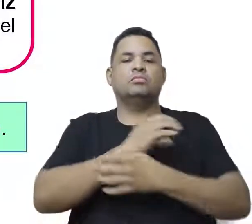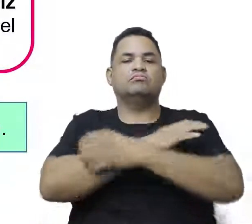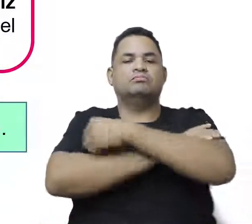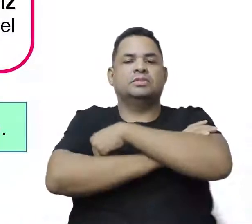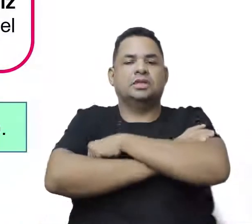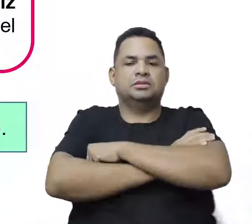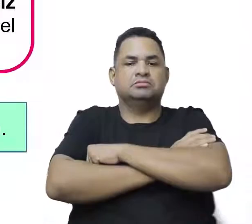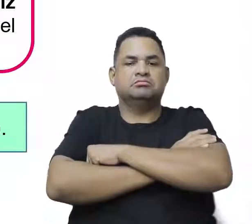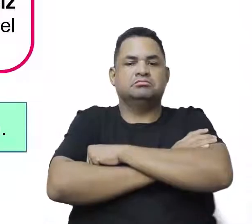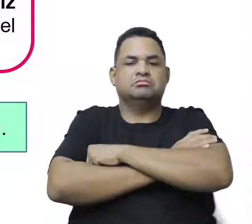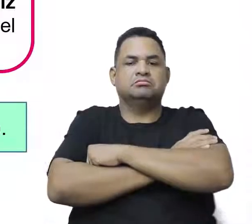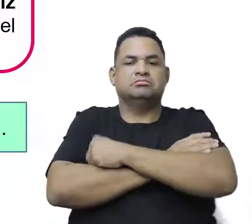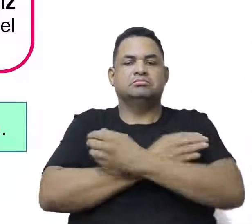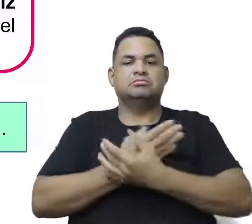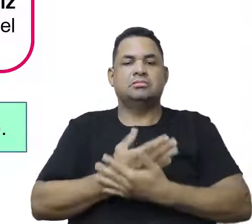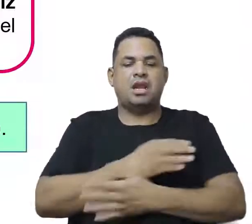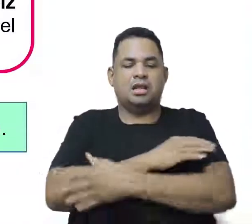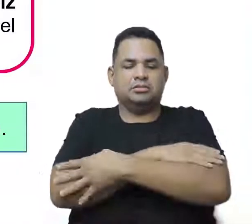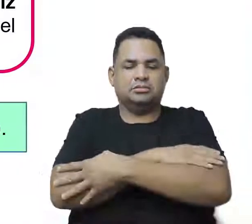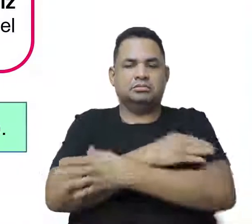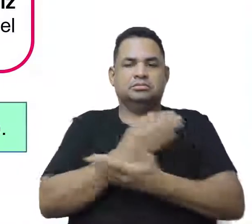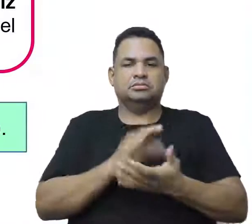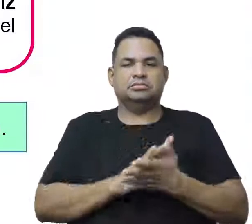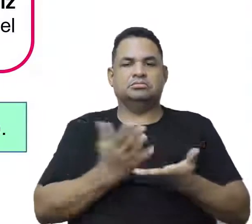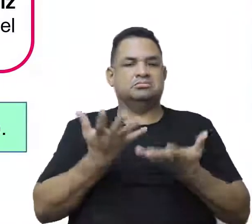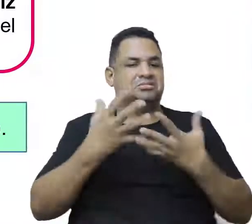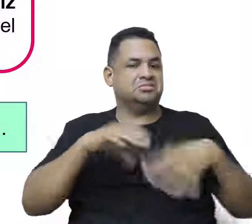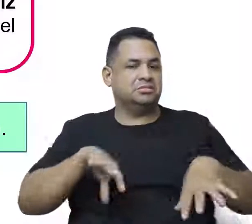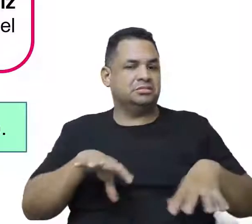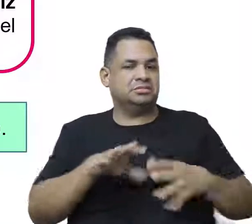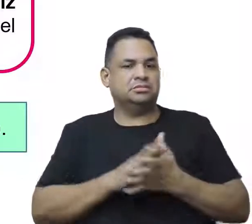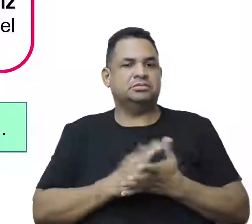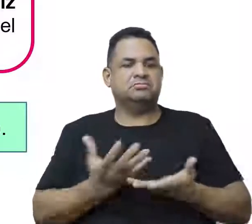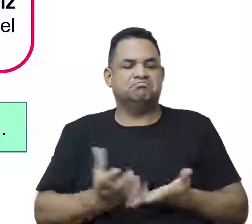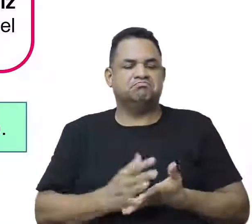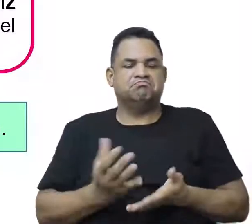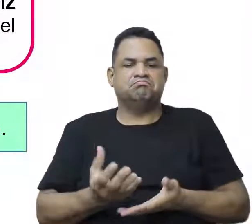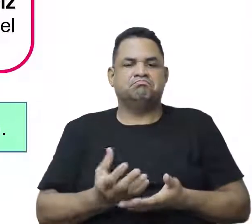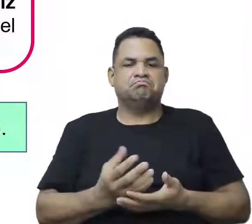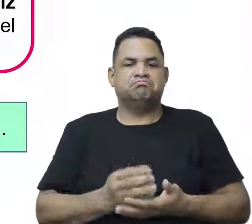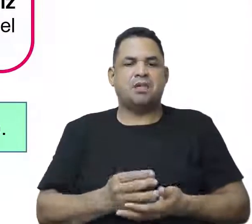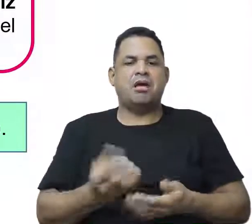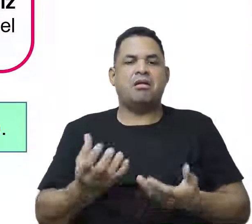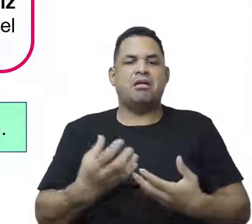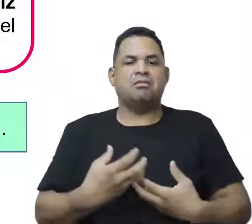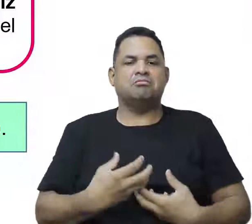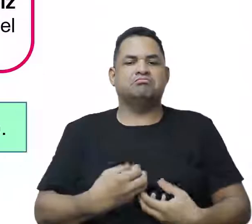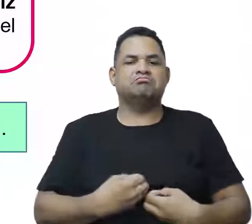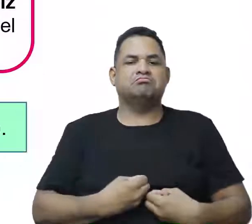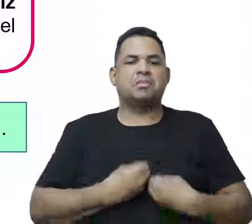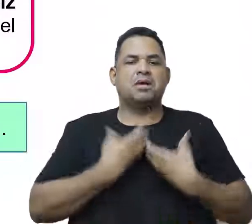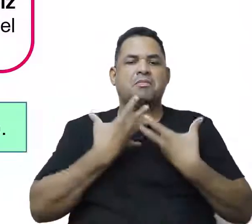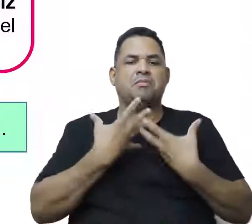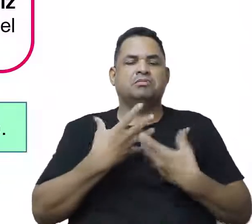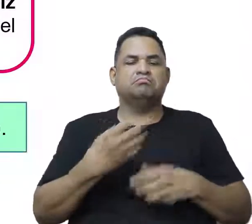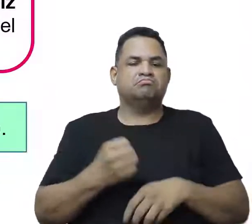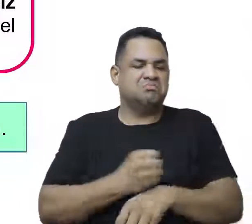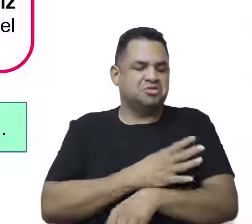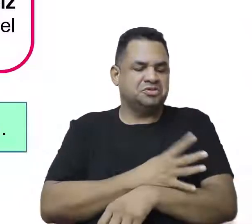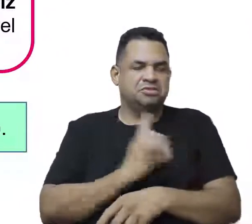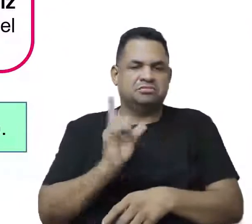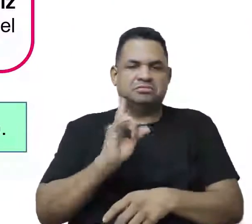dela, professora Iris? Cruzados, né? Com a não aceitação no plano emotivo. Então, ela já está demonstrando ali que ela não